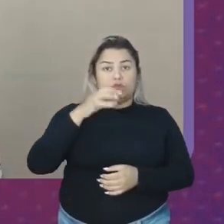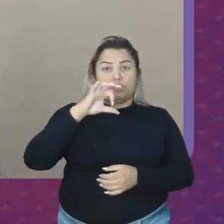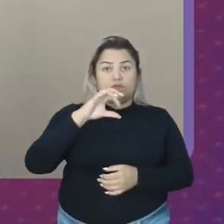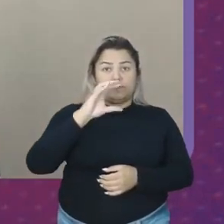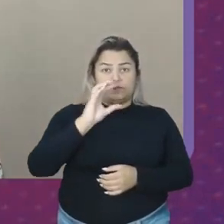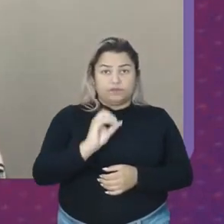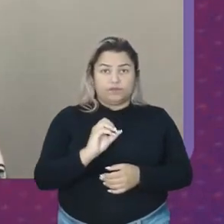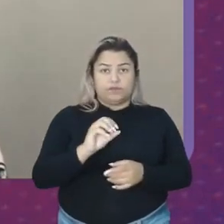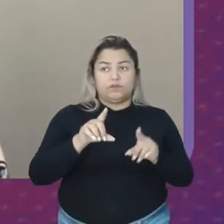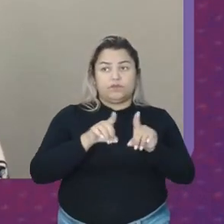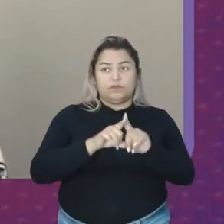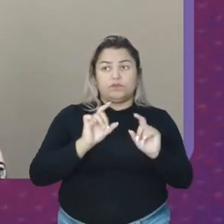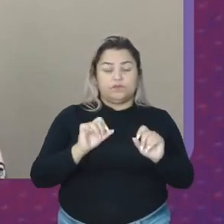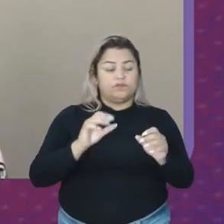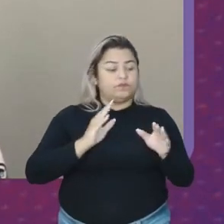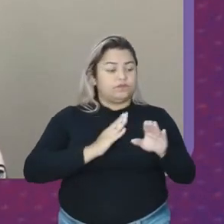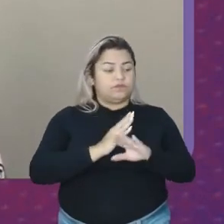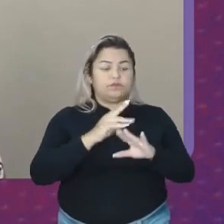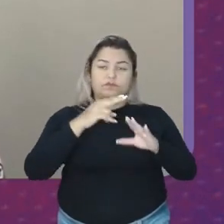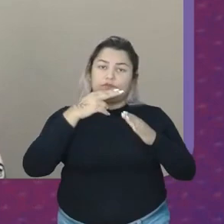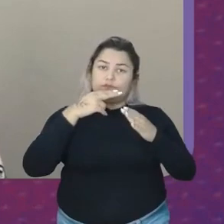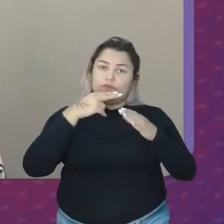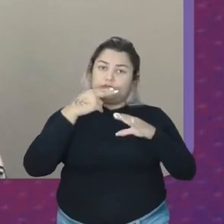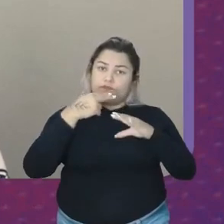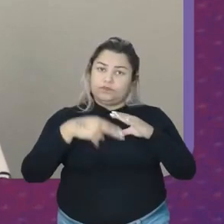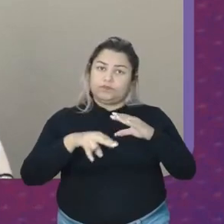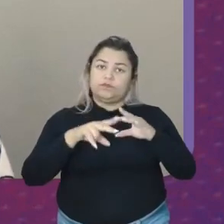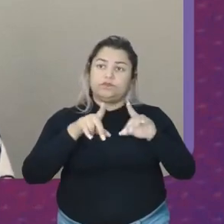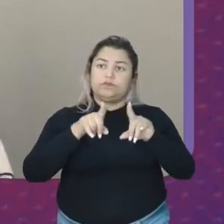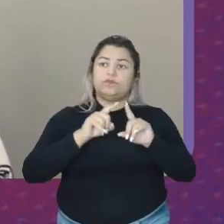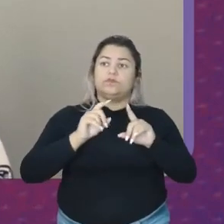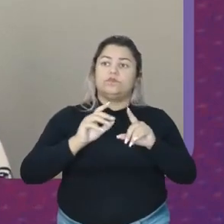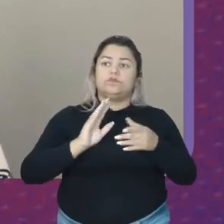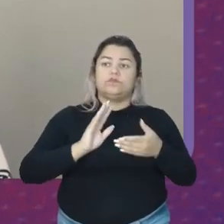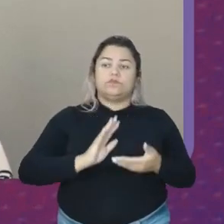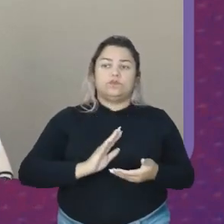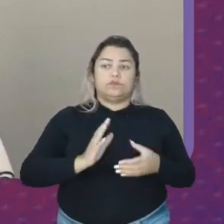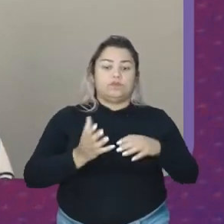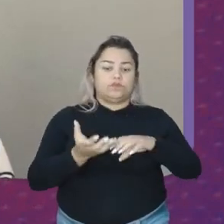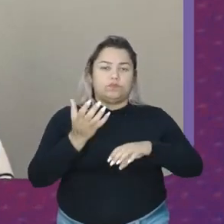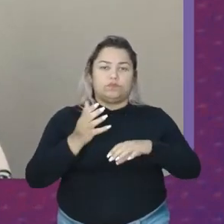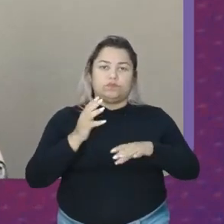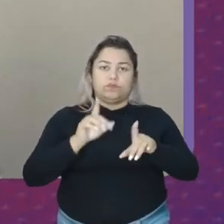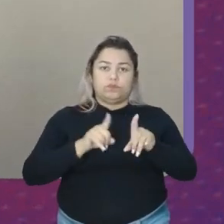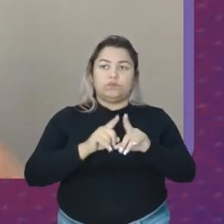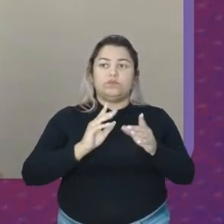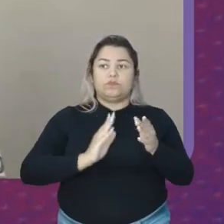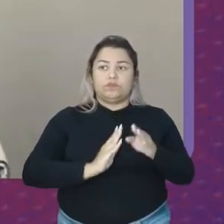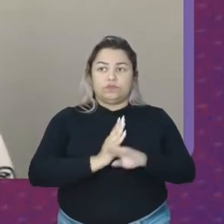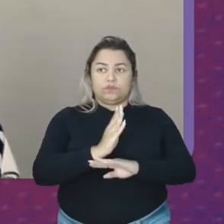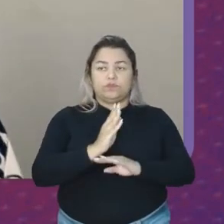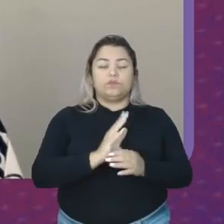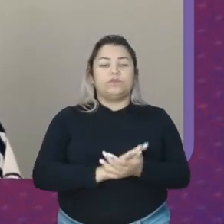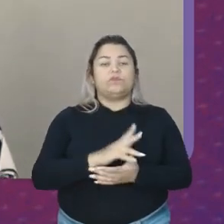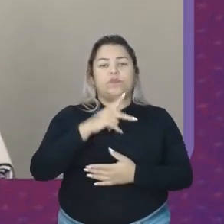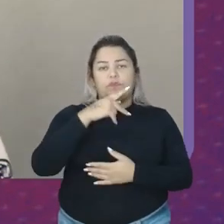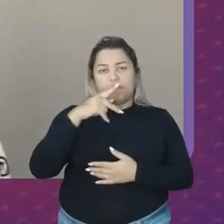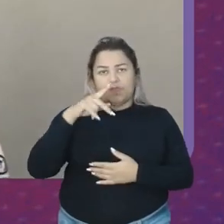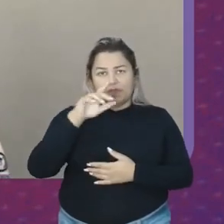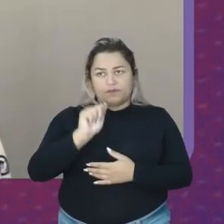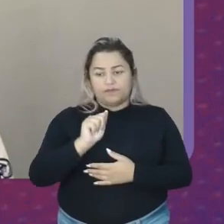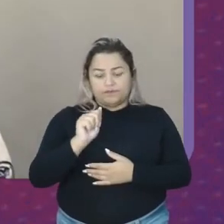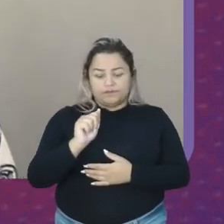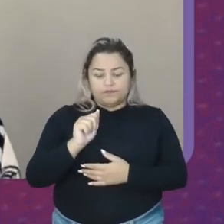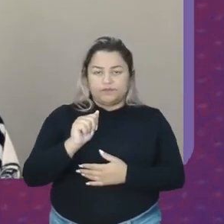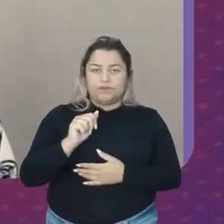ao Congresso Nacional pelo presidente Lula e que agora precisa ser regulamentada. Então, o PPA,